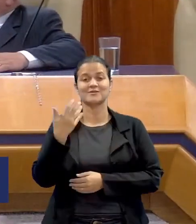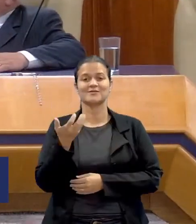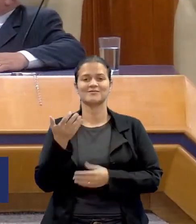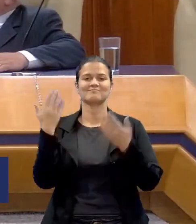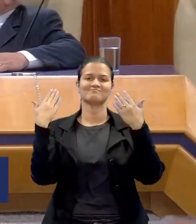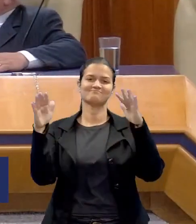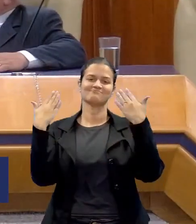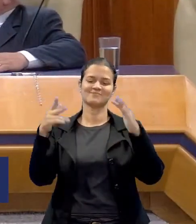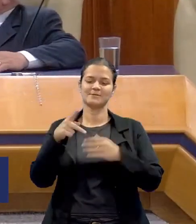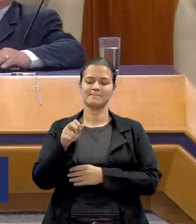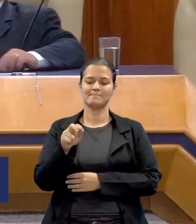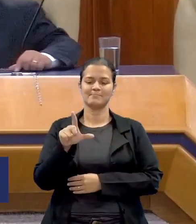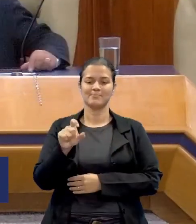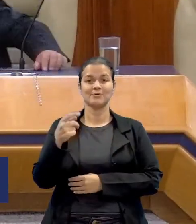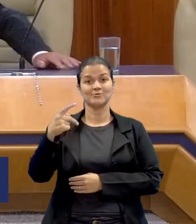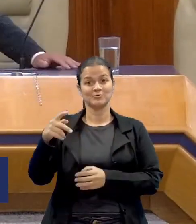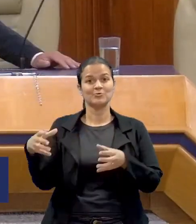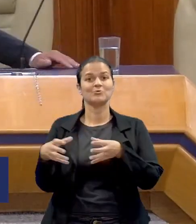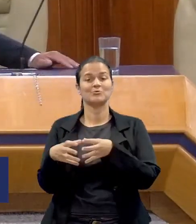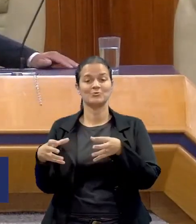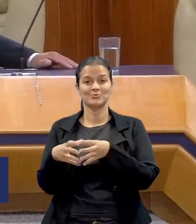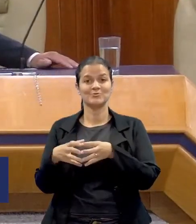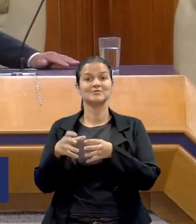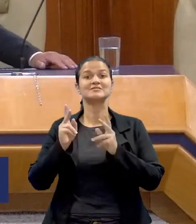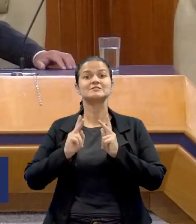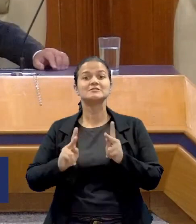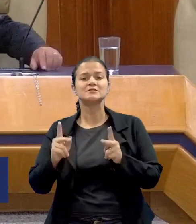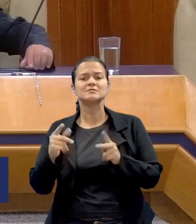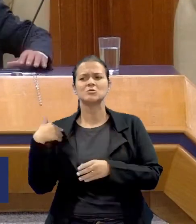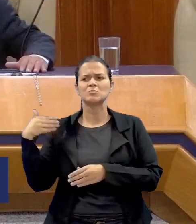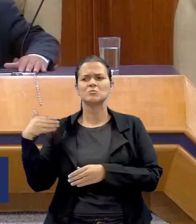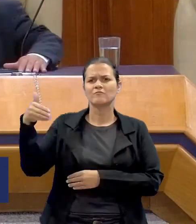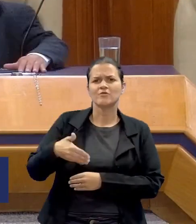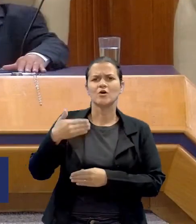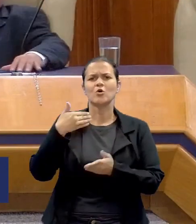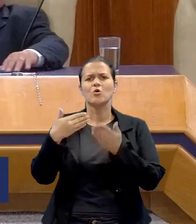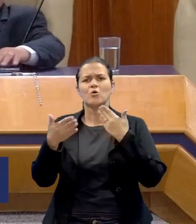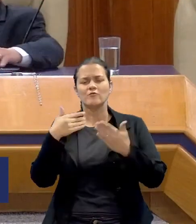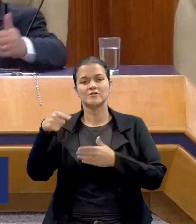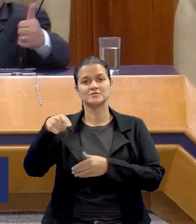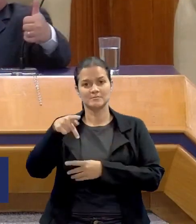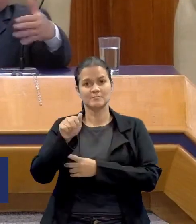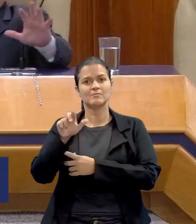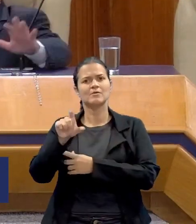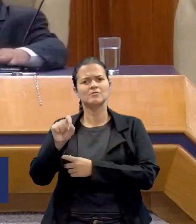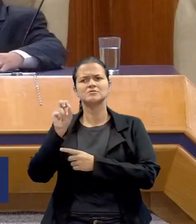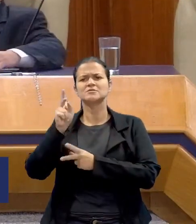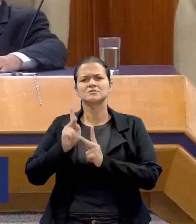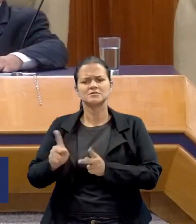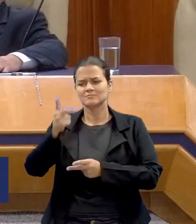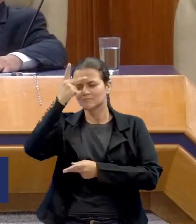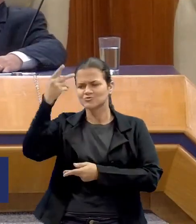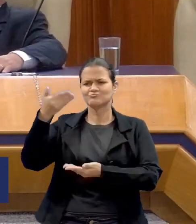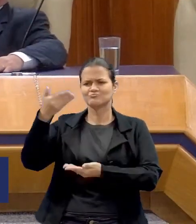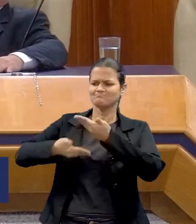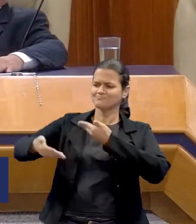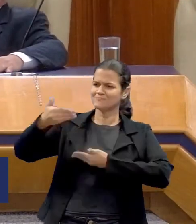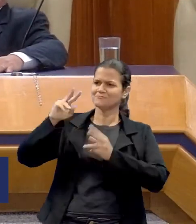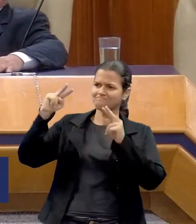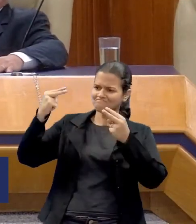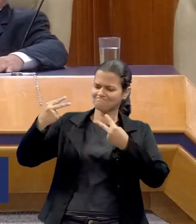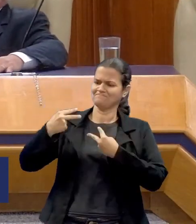elogiar o Paulo pela equipe que ele tem, porque todas as vezes que eu vim no gabinete do Paulo, eu fui bem recebido, enxergado